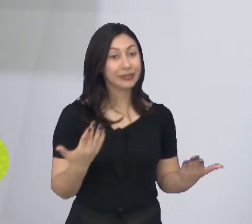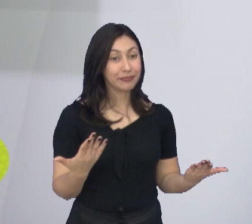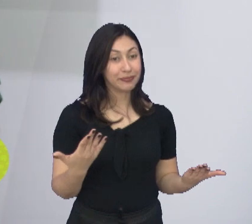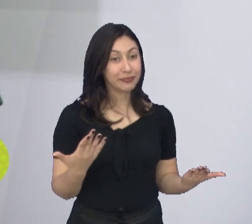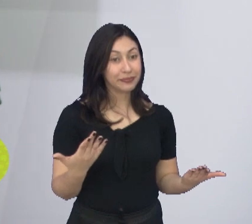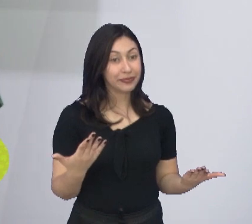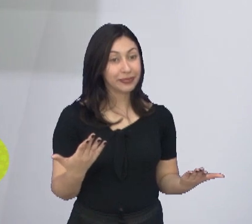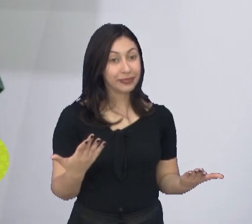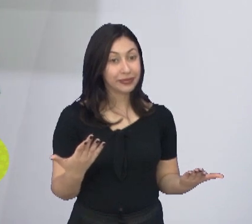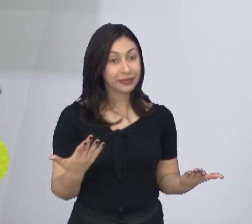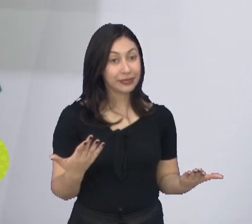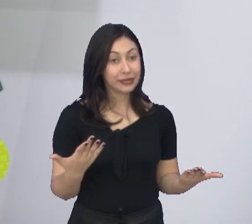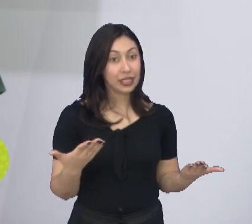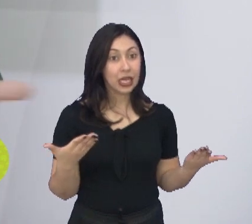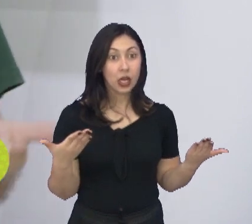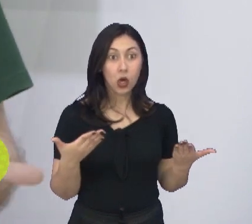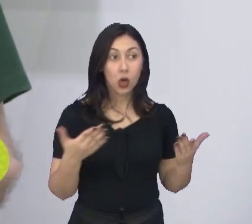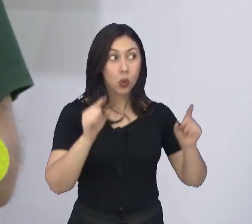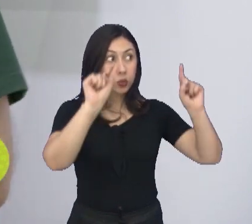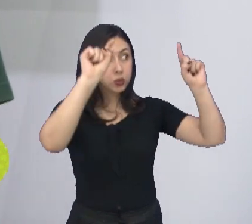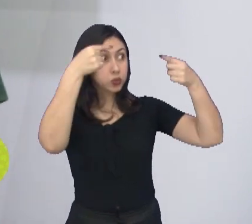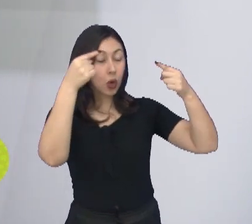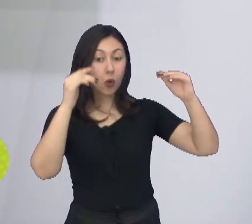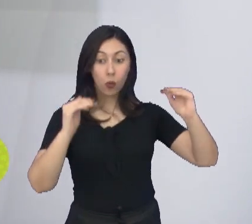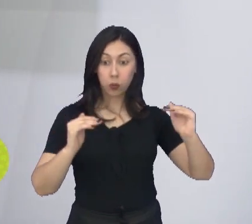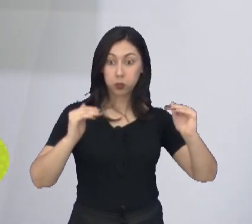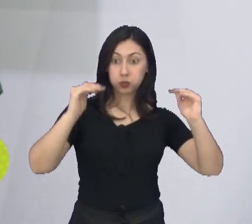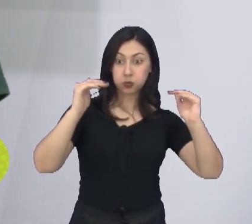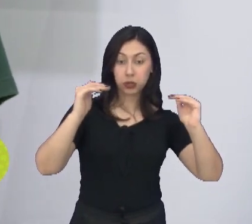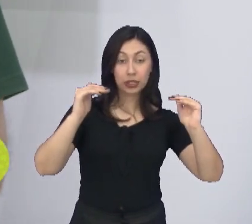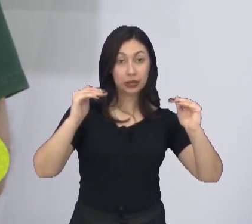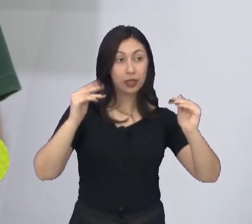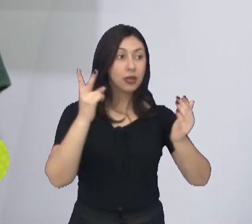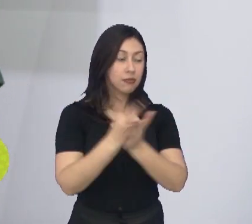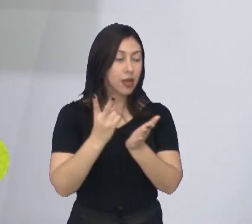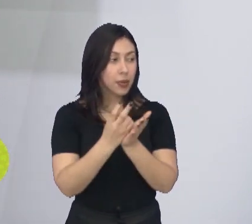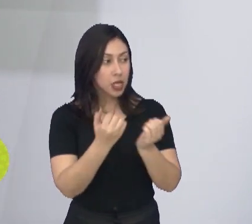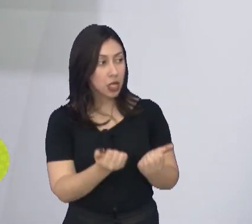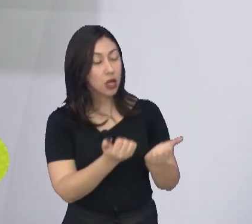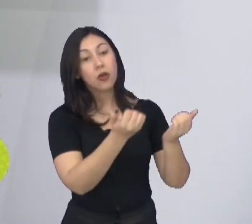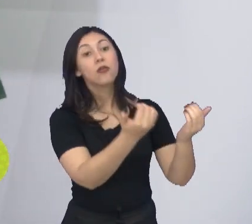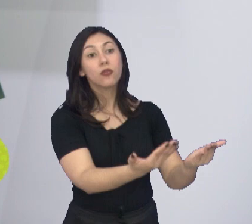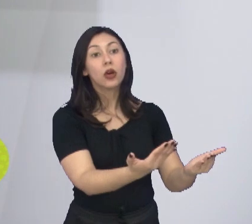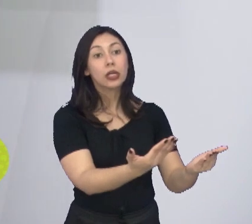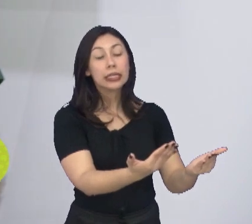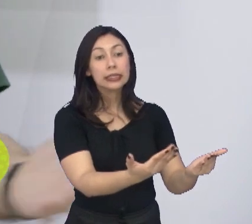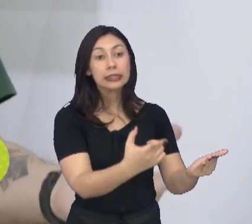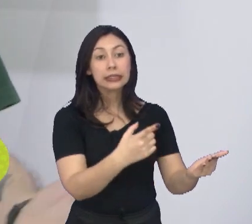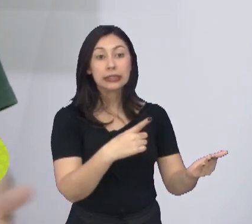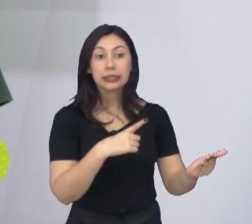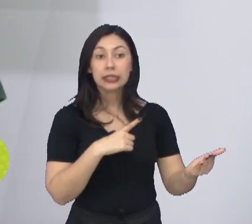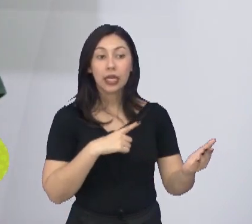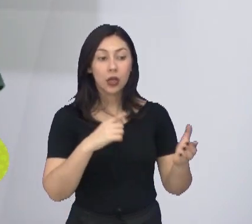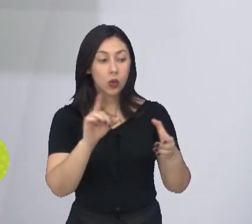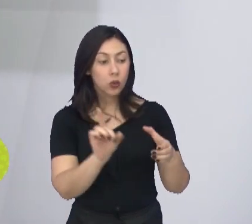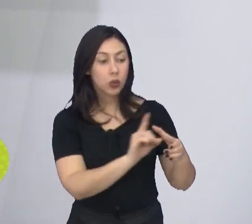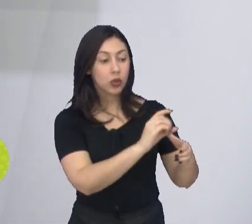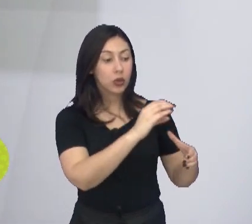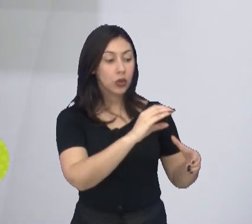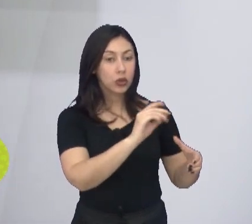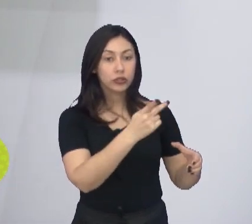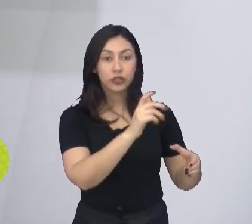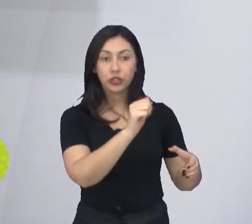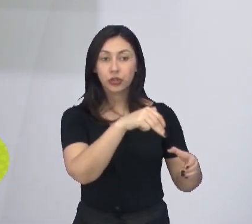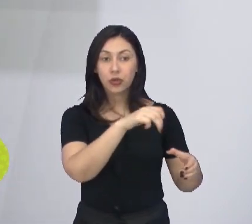Enfim, é um duelo de iguais, né? Apesar do São José jogar fora de casa, é um duelo de iguais, mas do outro lado tem o Chamel, né? A gente estava comentando aqui da idade do